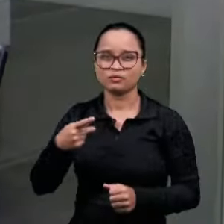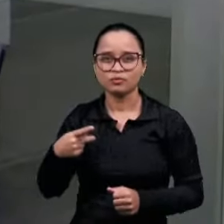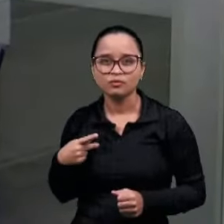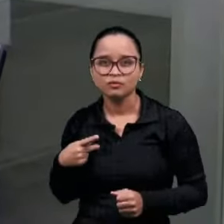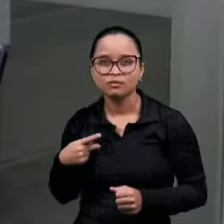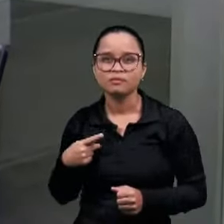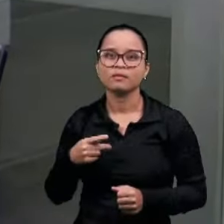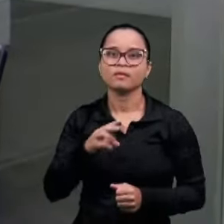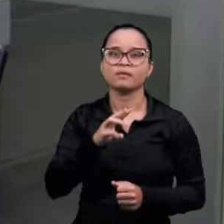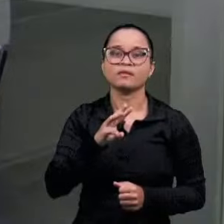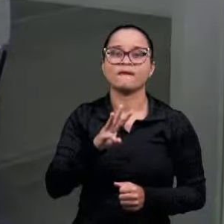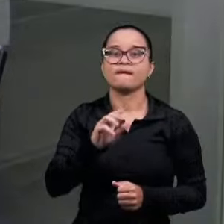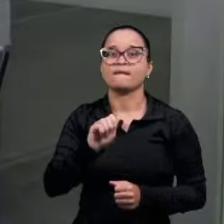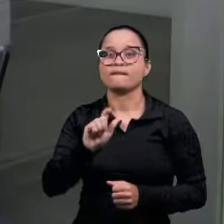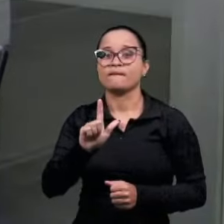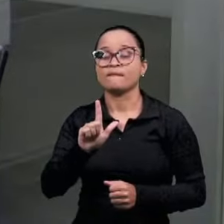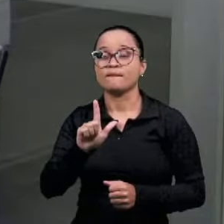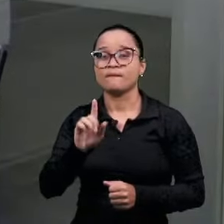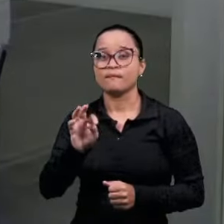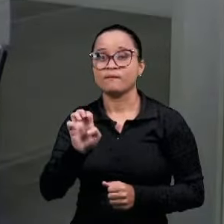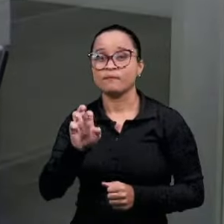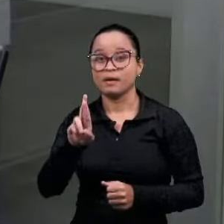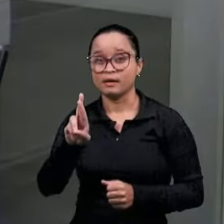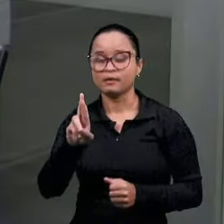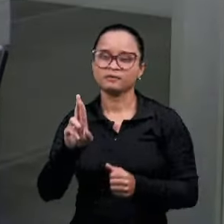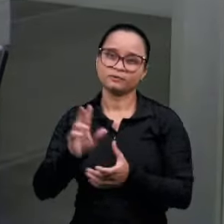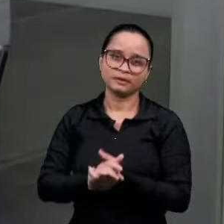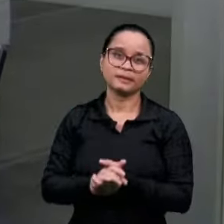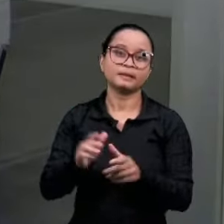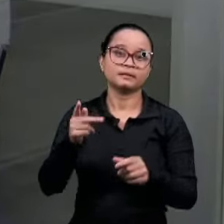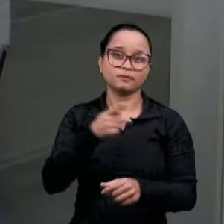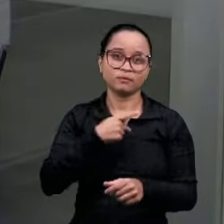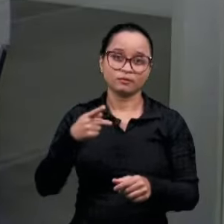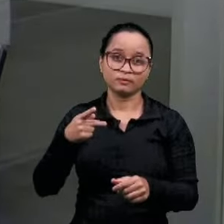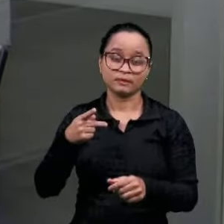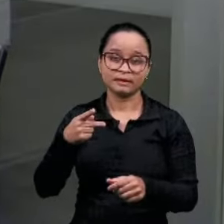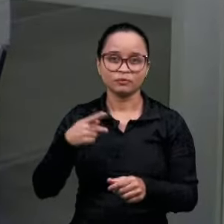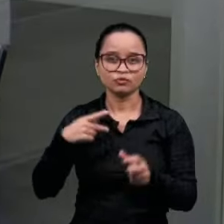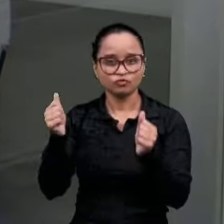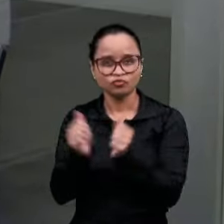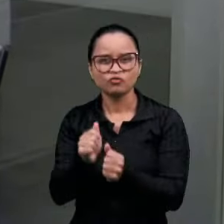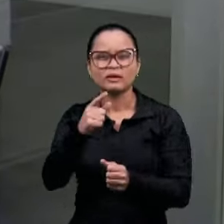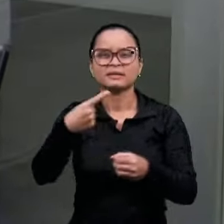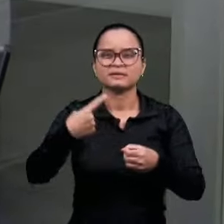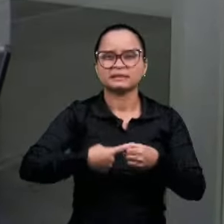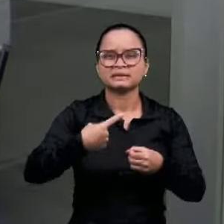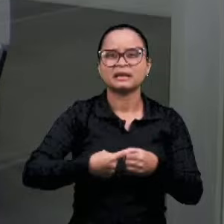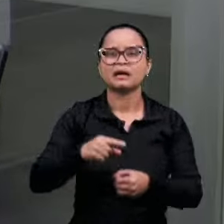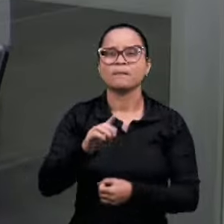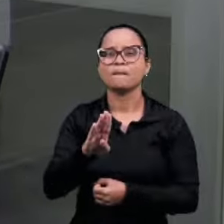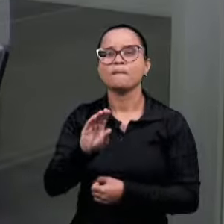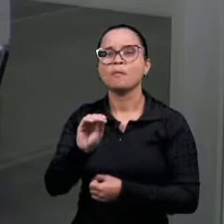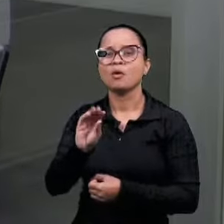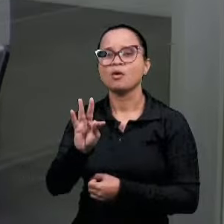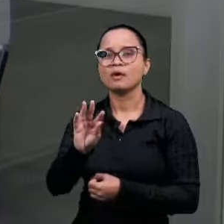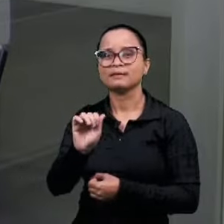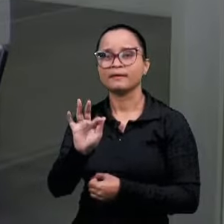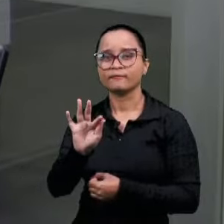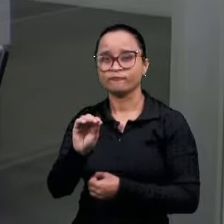pastor Walter Babo, que esteve conosco, ele era pastor ali em Botafogo, ainda é pastor, acho que da igreja de Botafogo